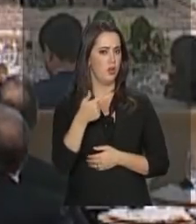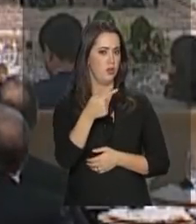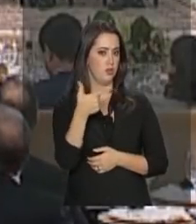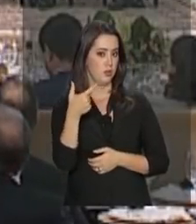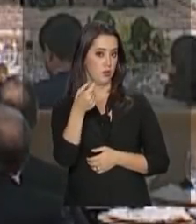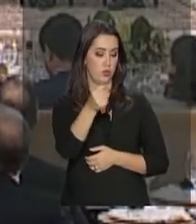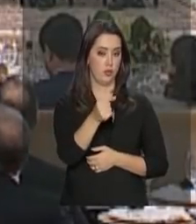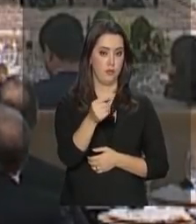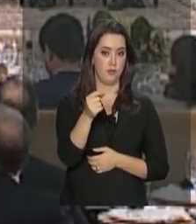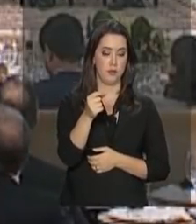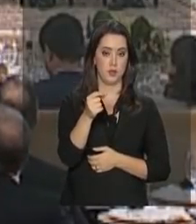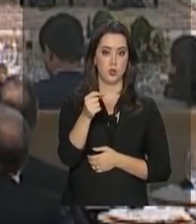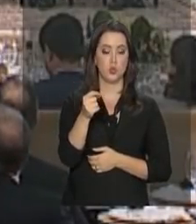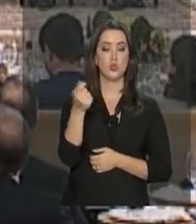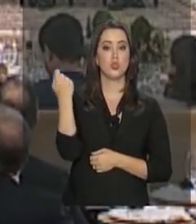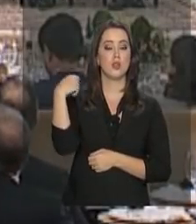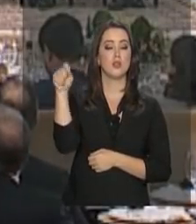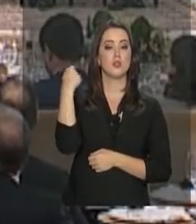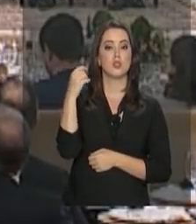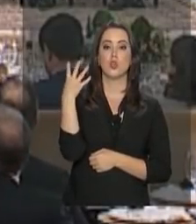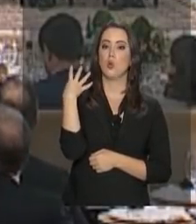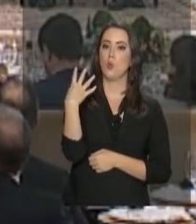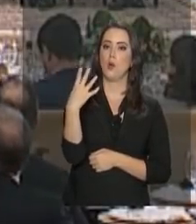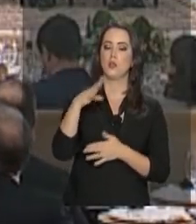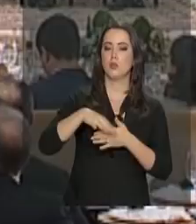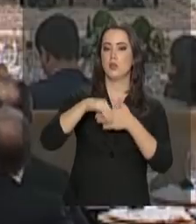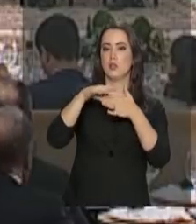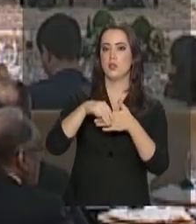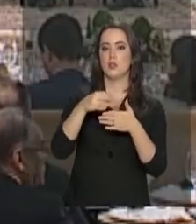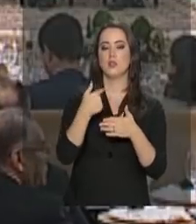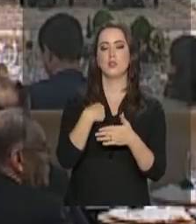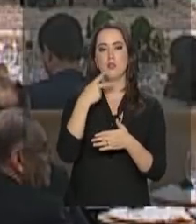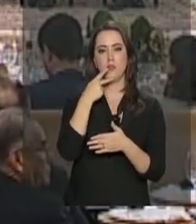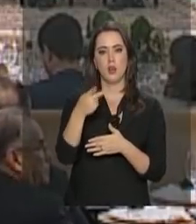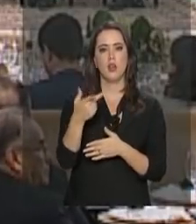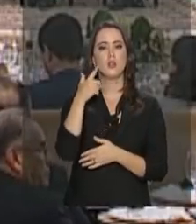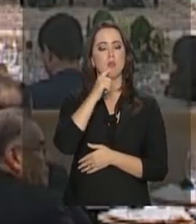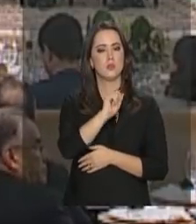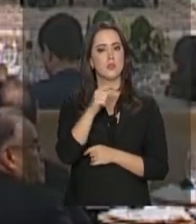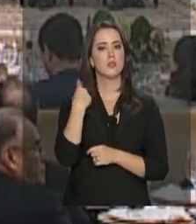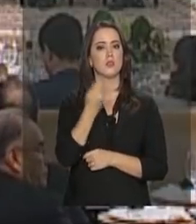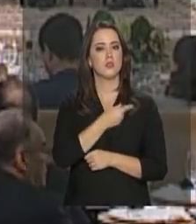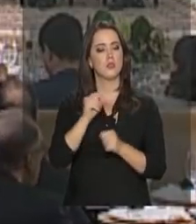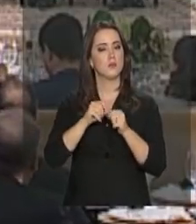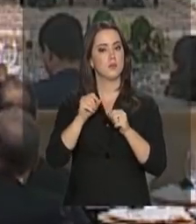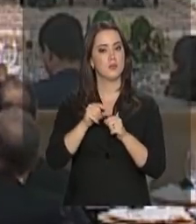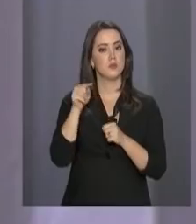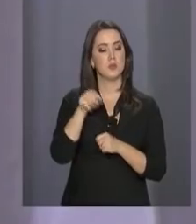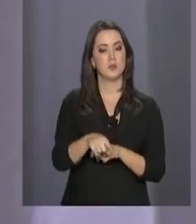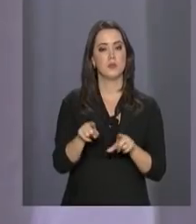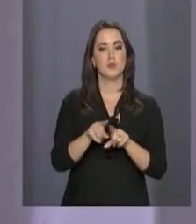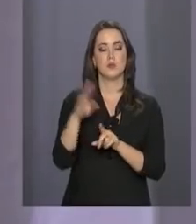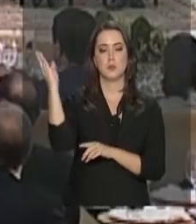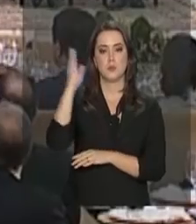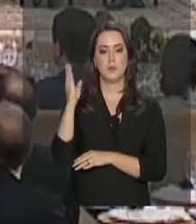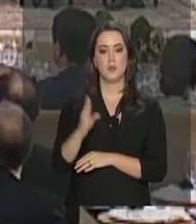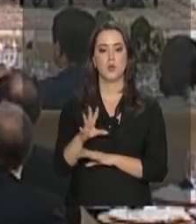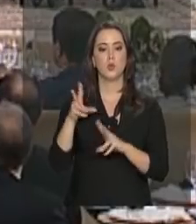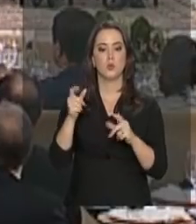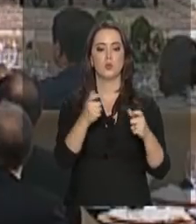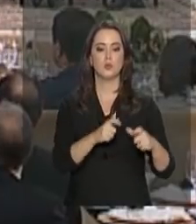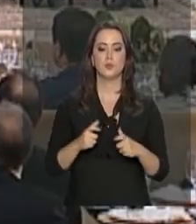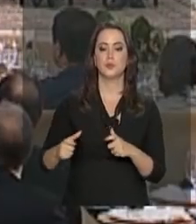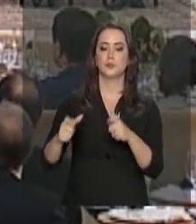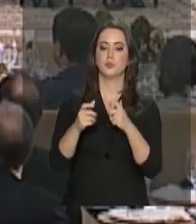buenos aires quatro chefes de estado me falaram dessa conquista que nós fizemos aqui no brasil todos os